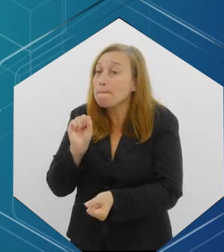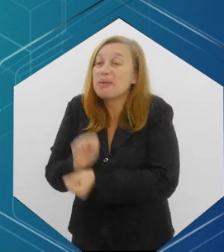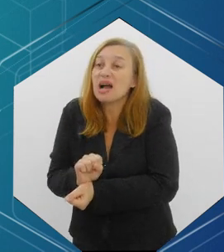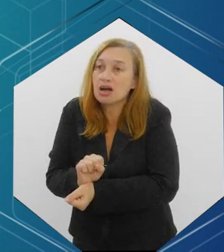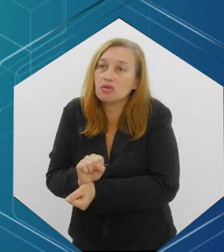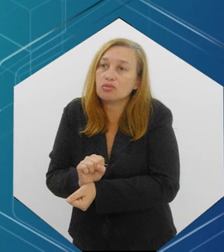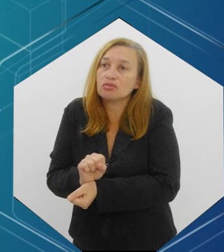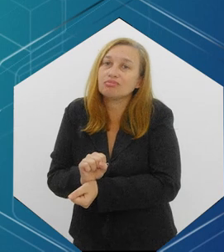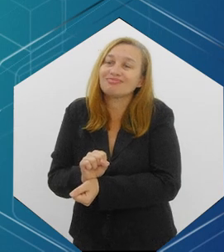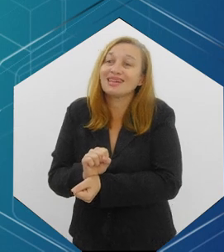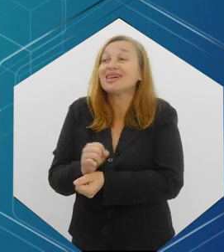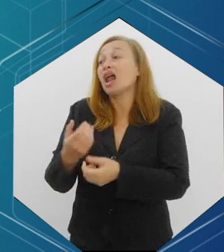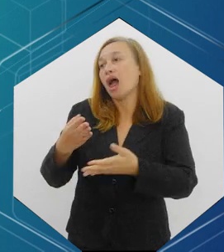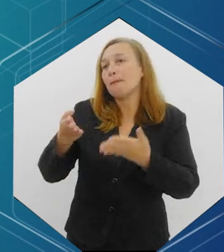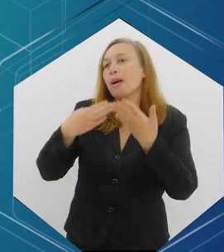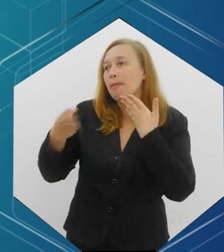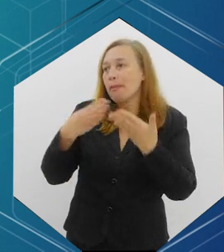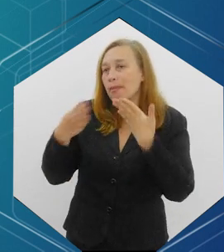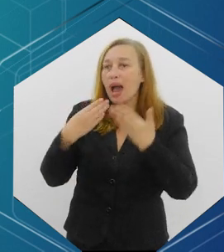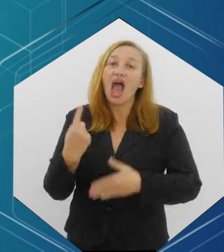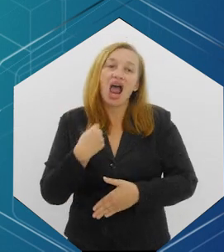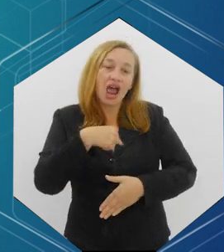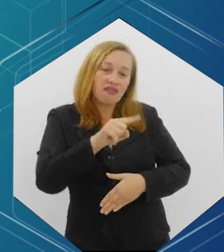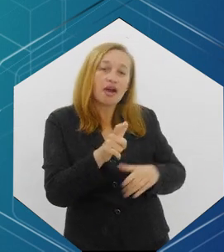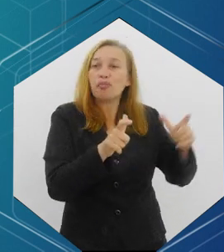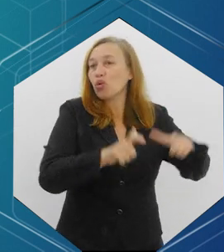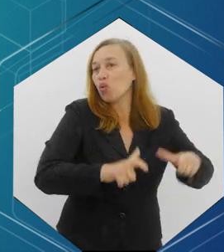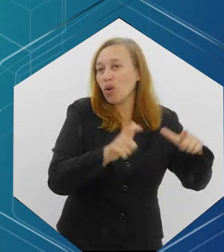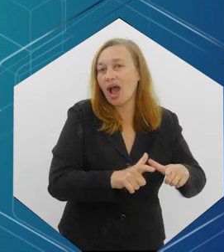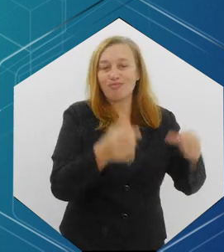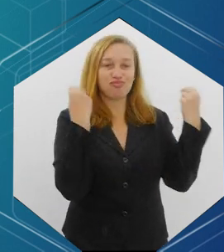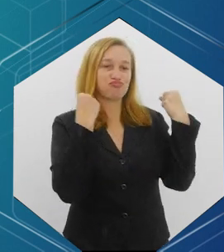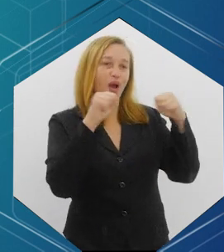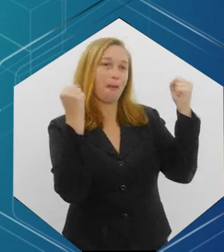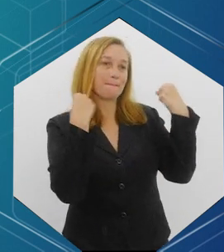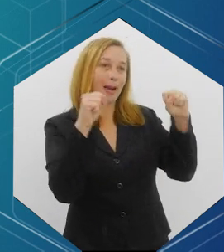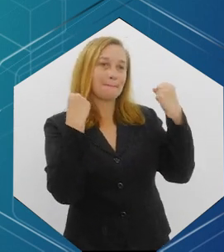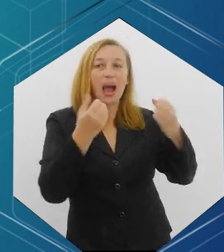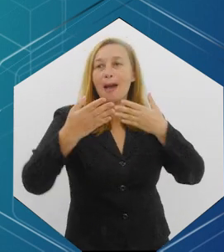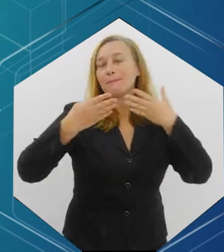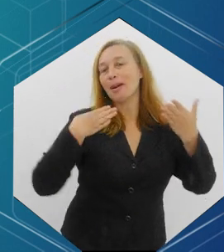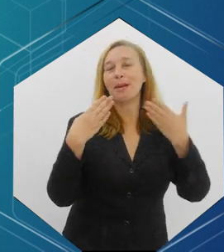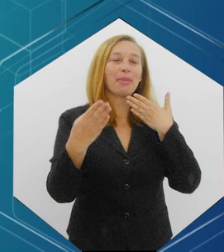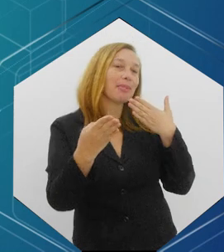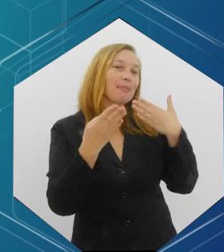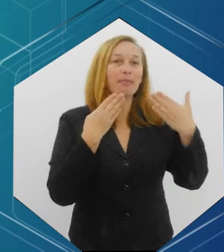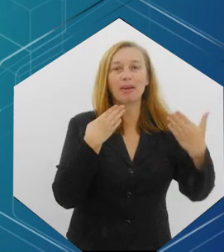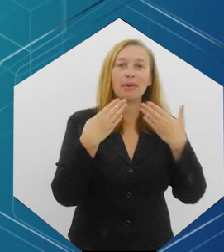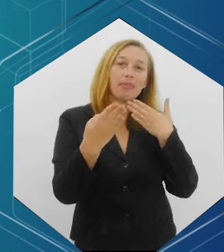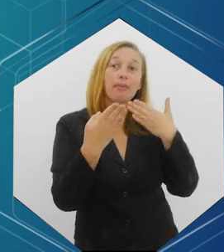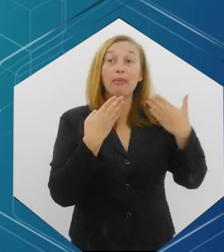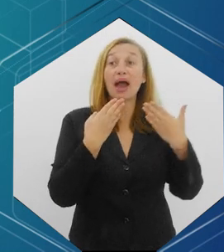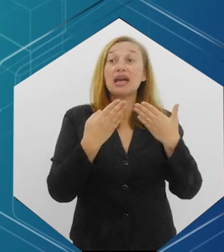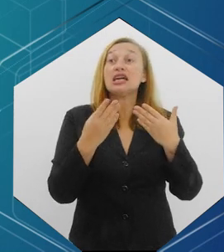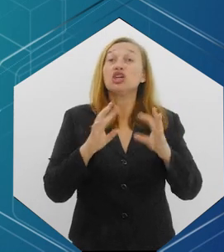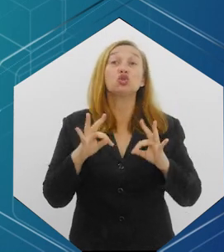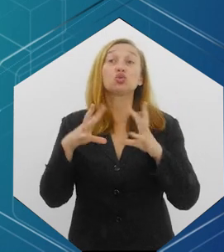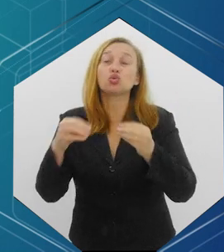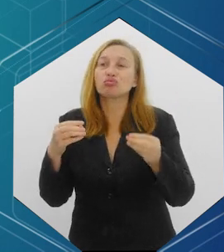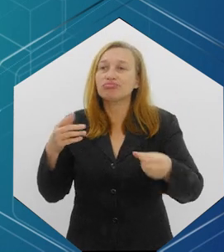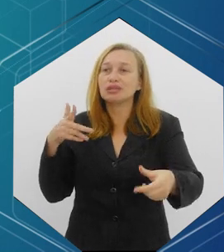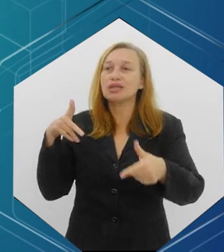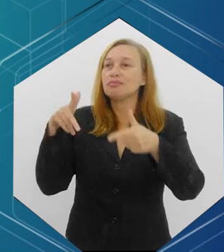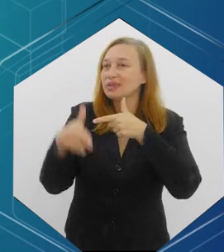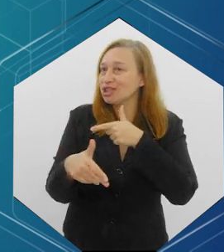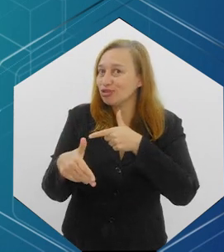a atividade física e ela interage. Ela vai para algum lugar para fazer essa atividade física e ela interage. Então,